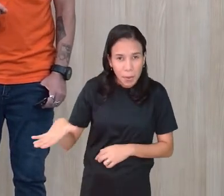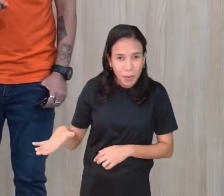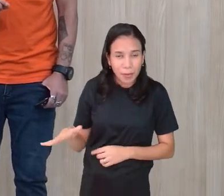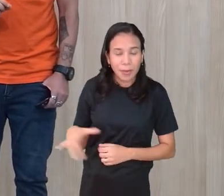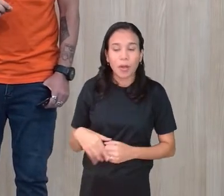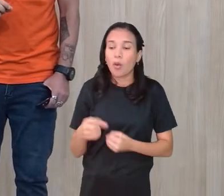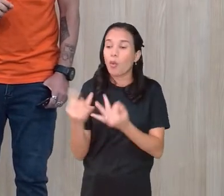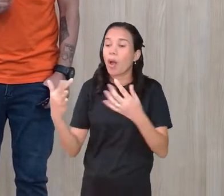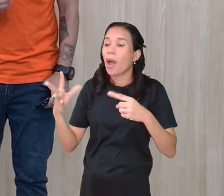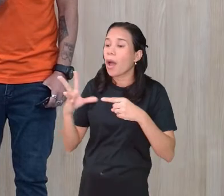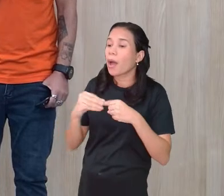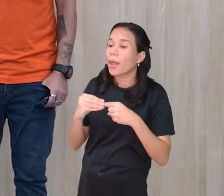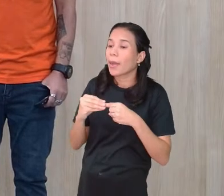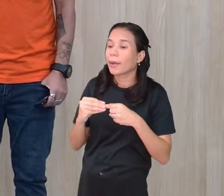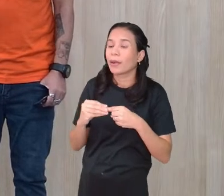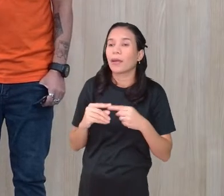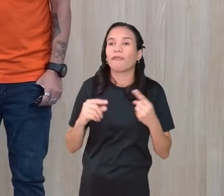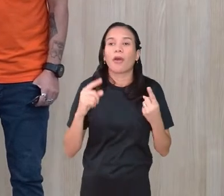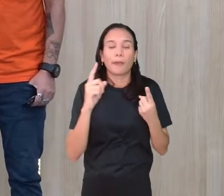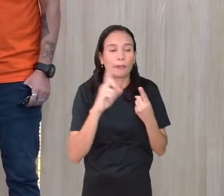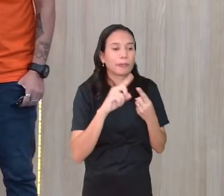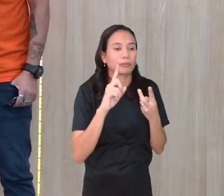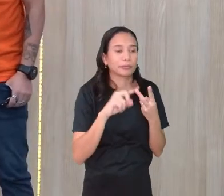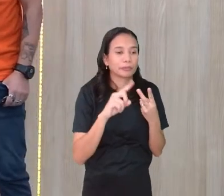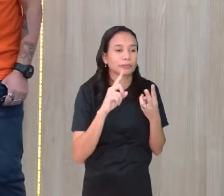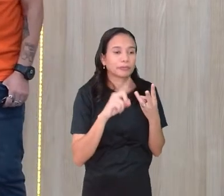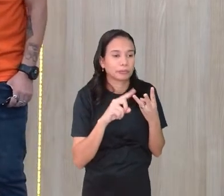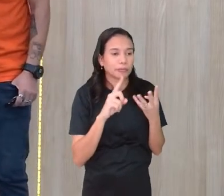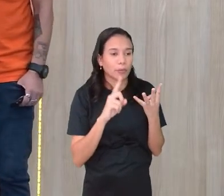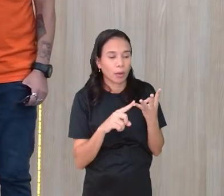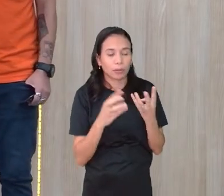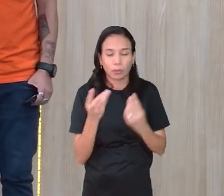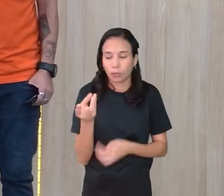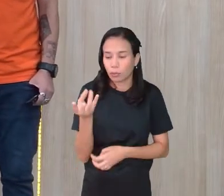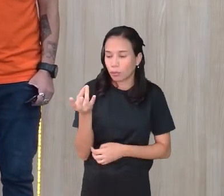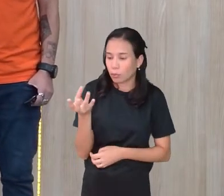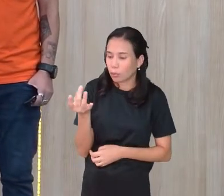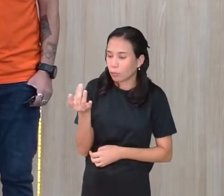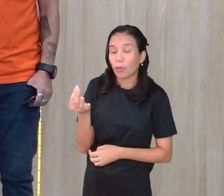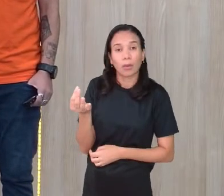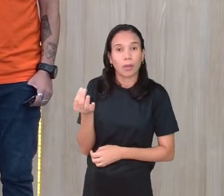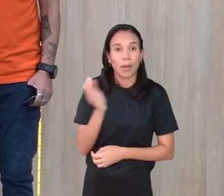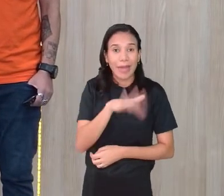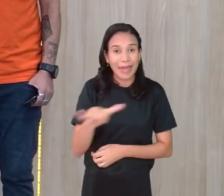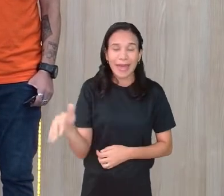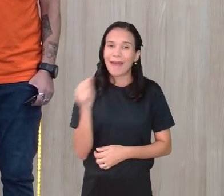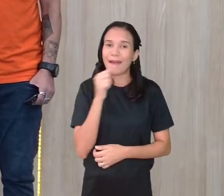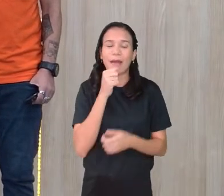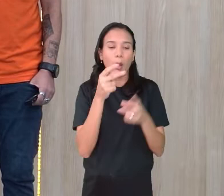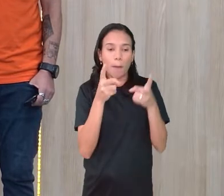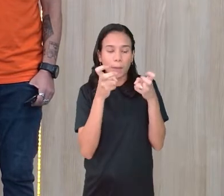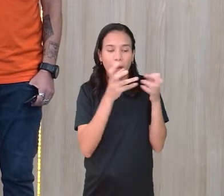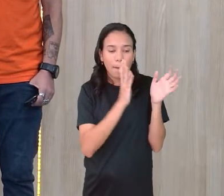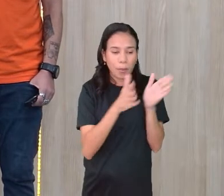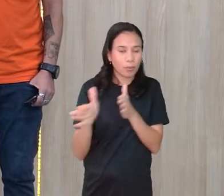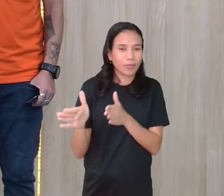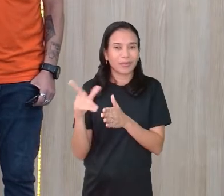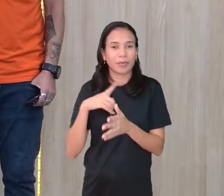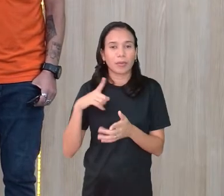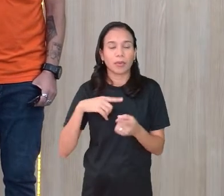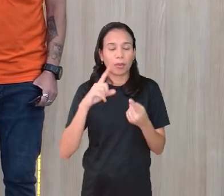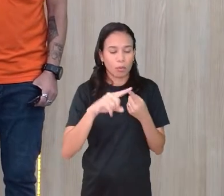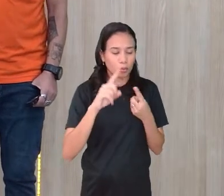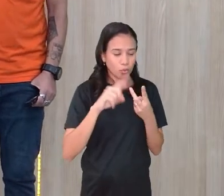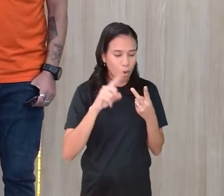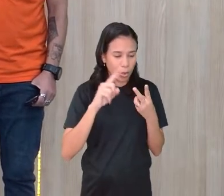quantas canetas tem aí. Ou seja, essa criança bem pequenininha, ela não consegue ainda perceber esse padrão, ou seja, tem sempre